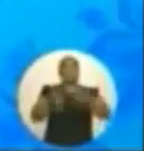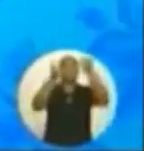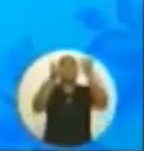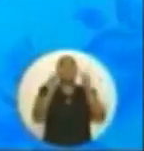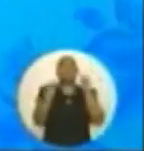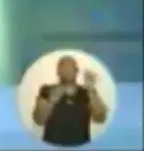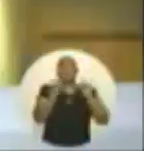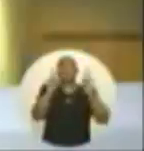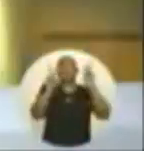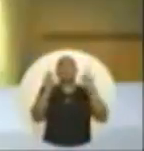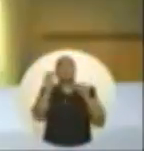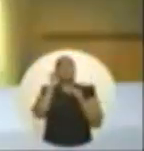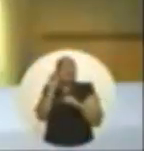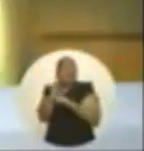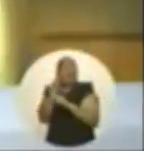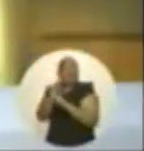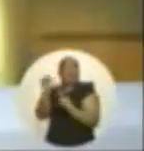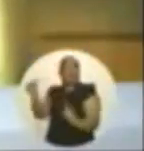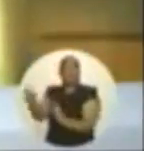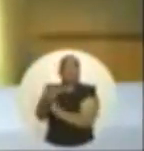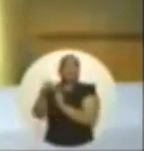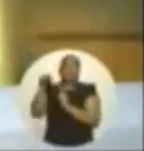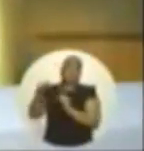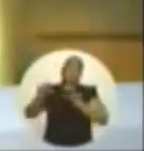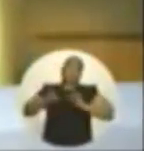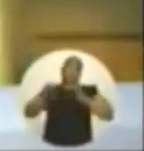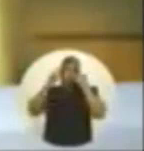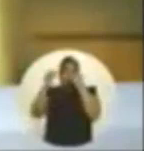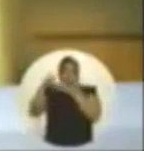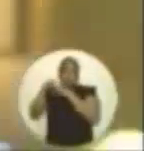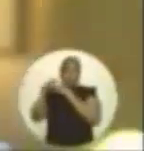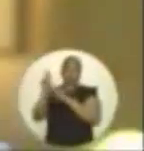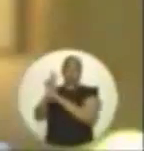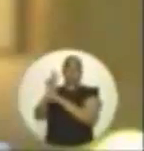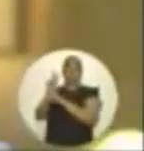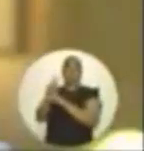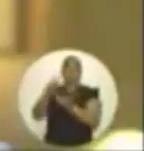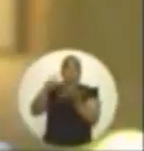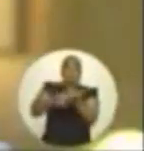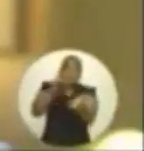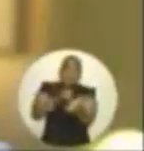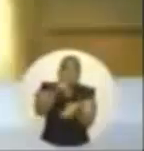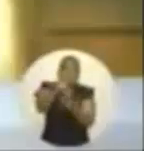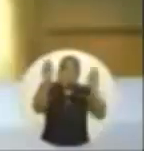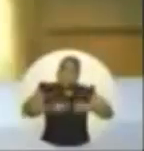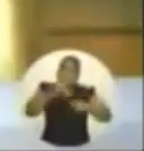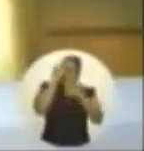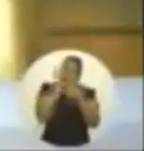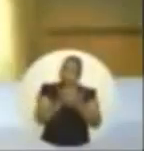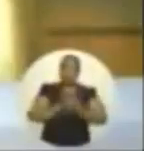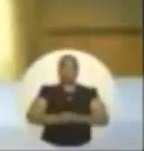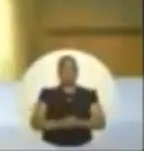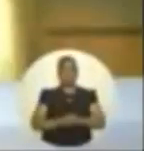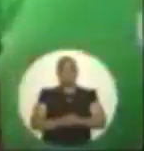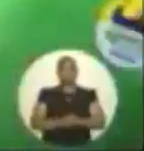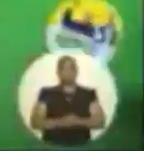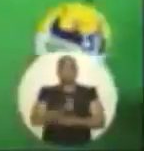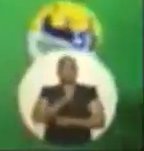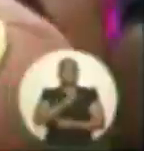ainda mais a proteção à mulher vítima de violência doméstica. Compromisso é compromisso. Você pode